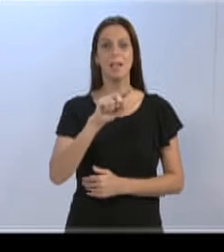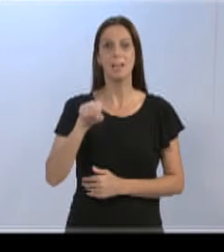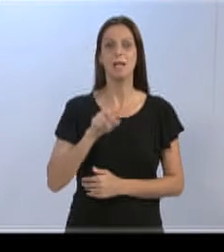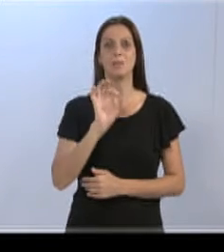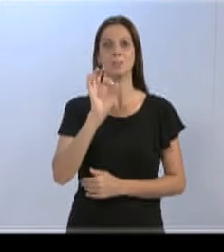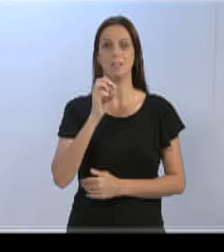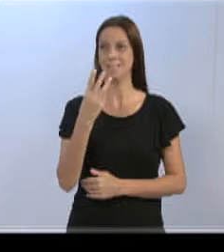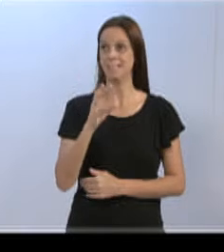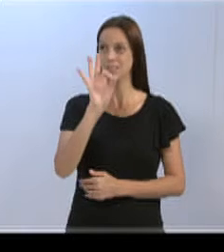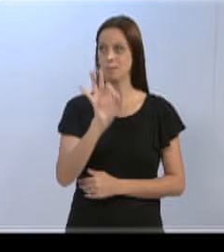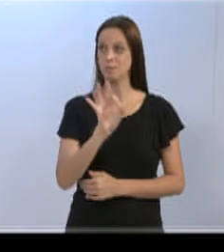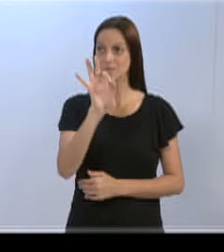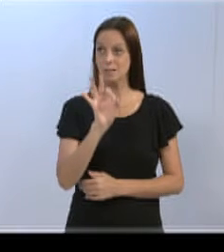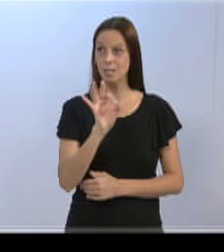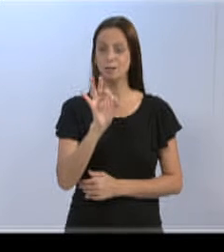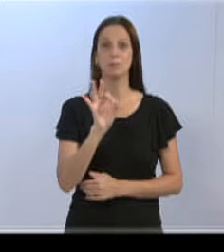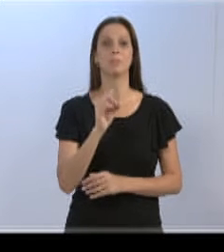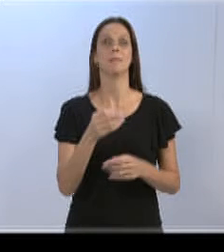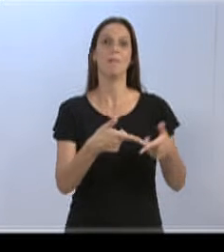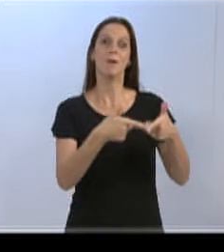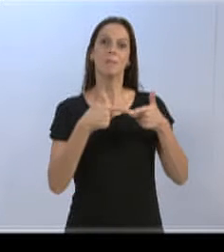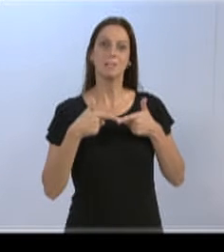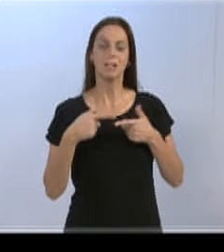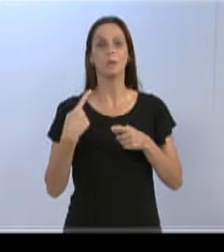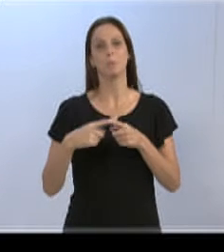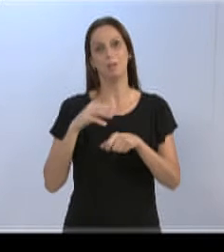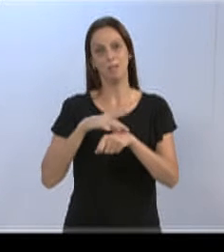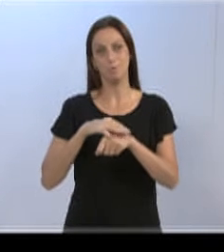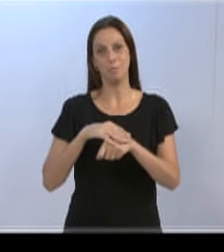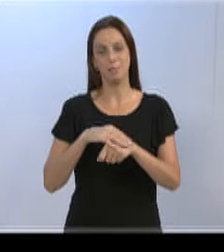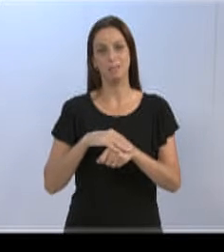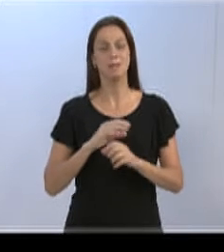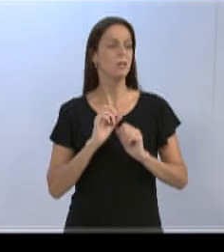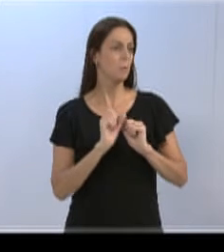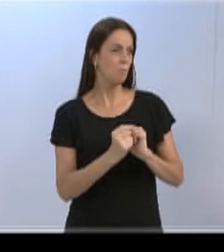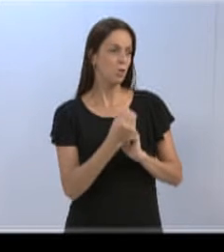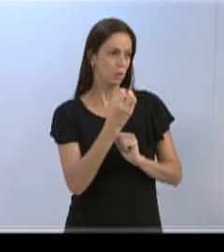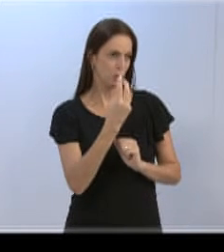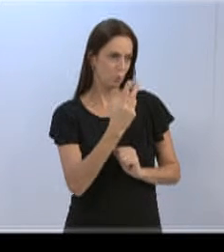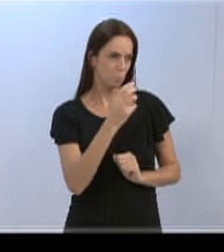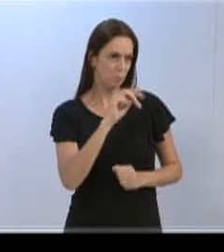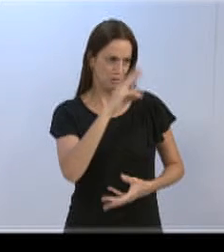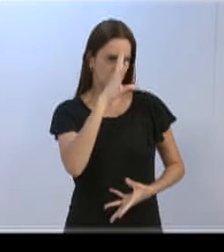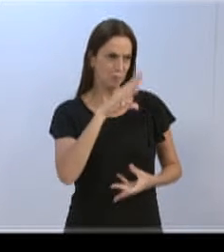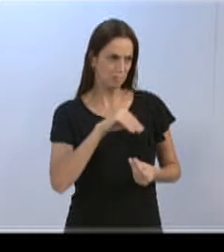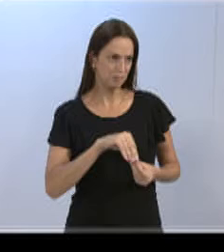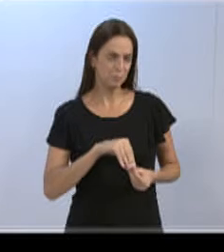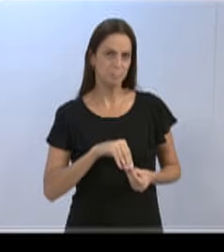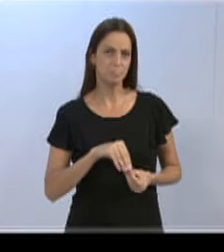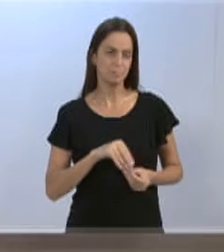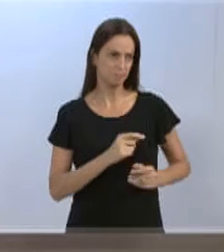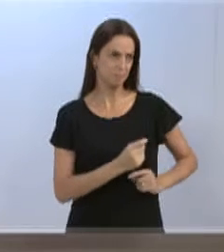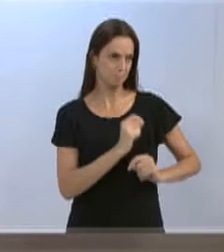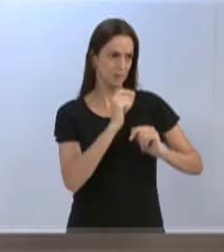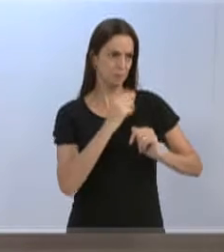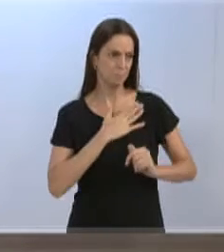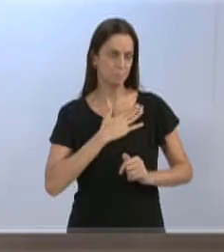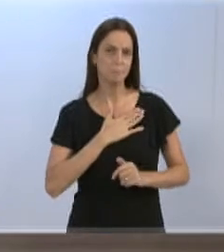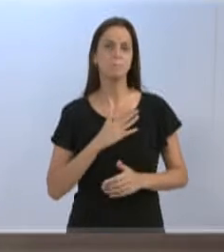estavam afastados por motivo de doença. Presidente, me concede 2 minutos para completar o meu raciocínio, por